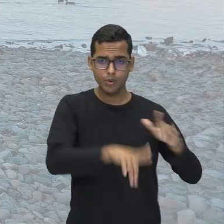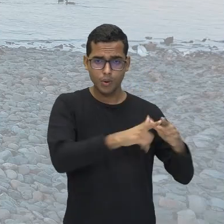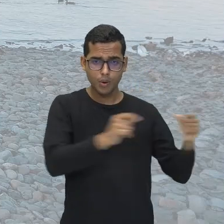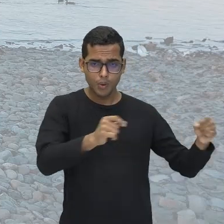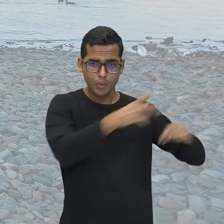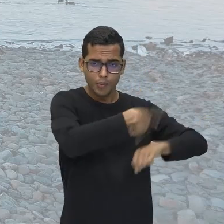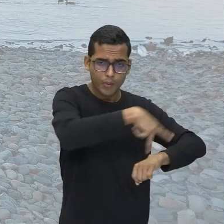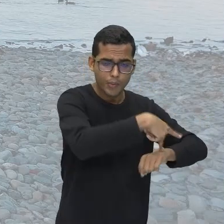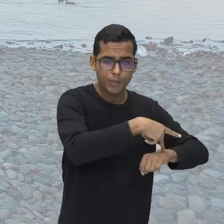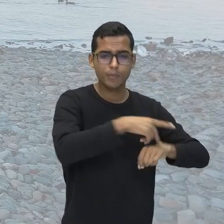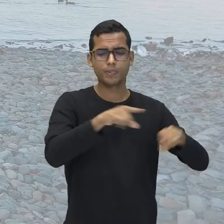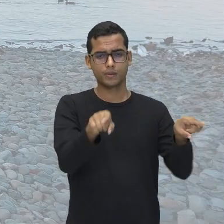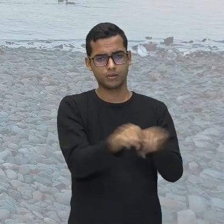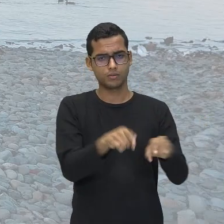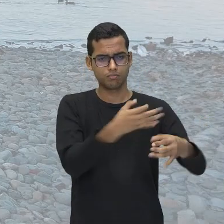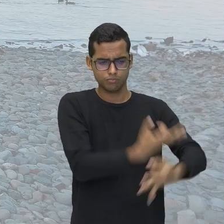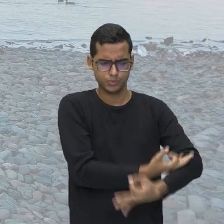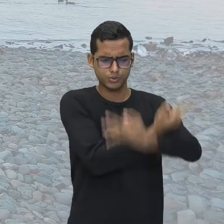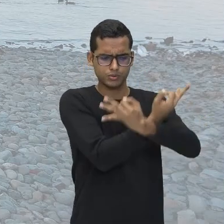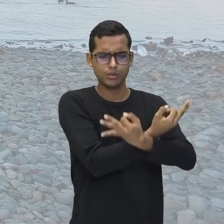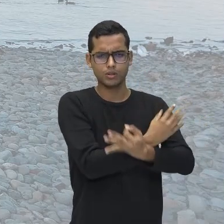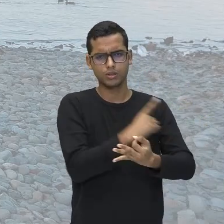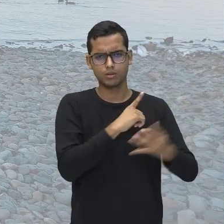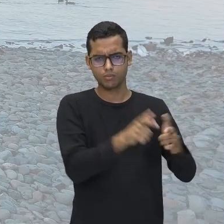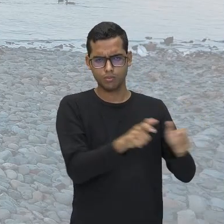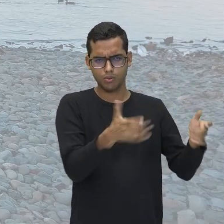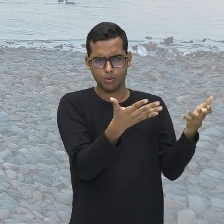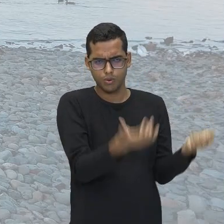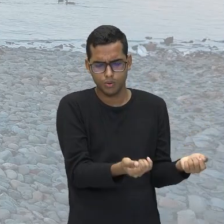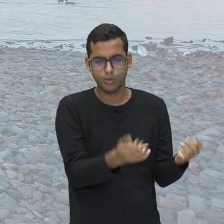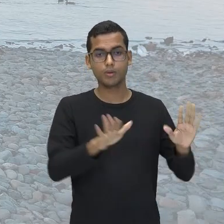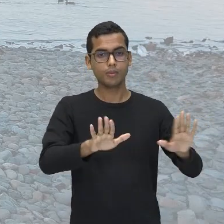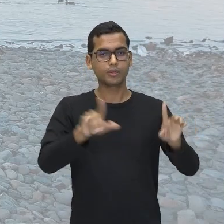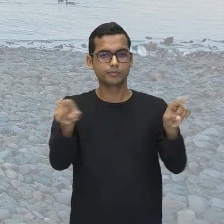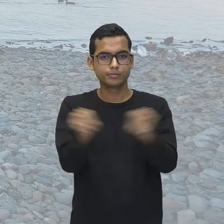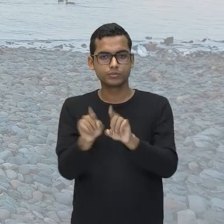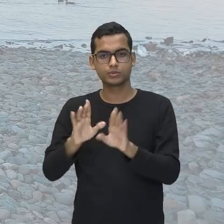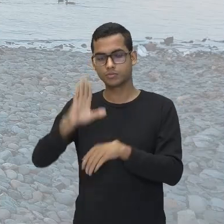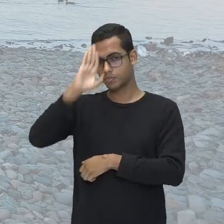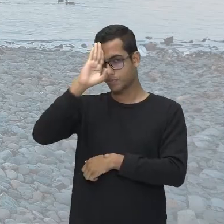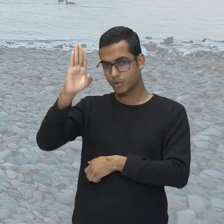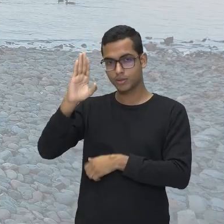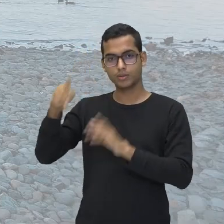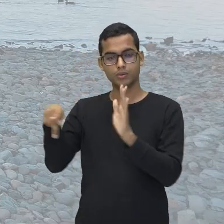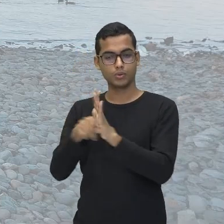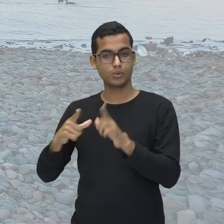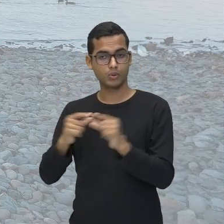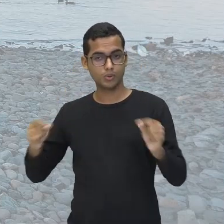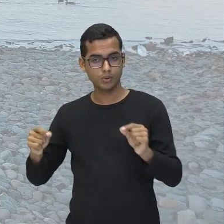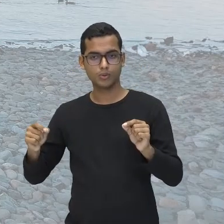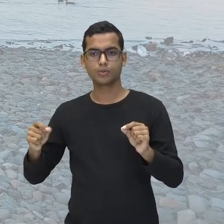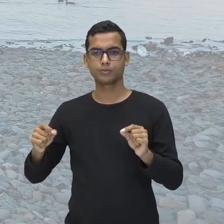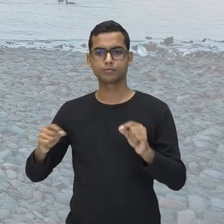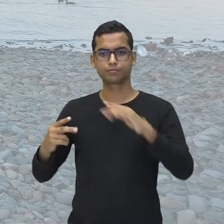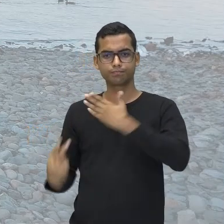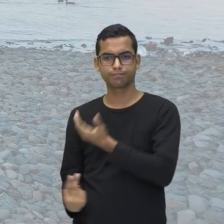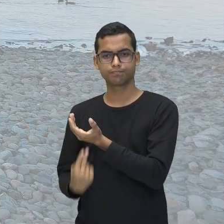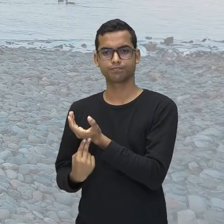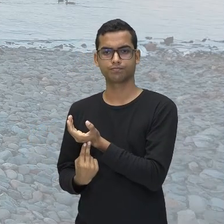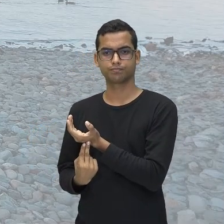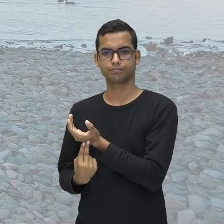esta religião tenha tido uma grande aceitação naquelas terras. A religião tipicamente japonesa é o